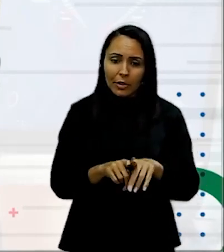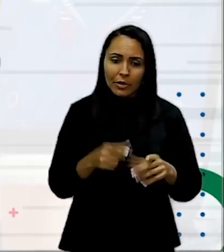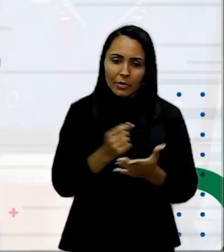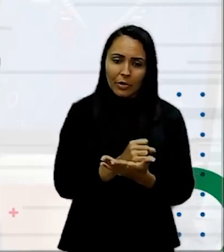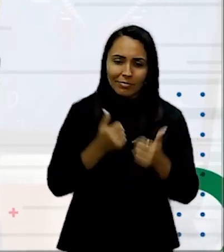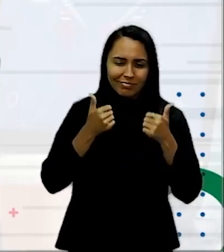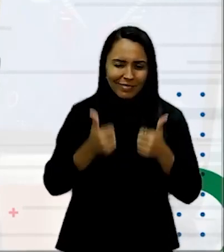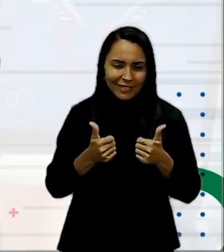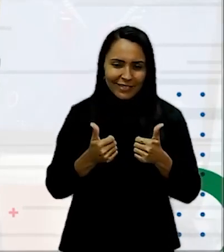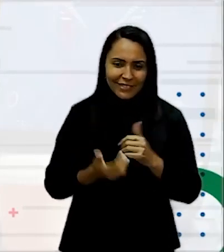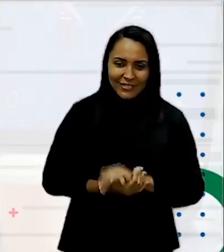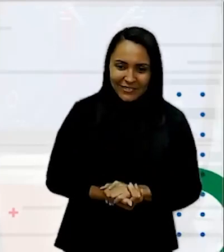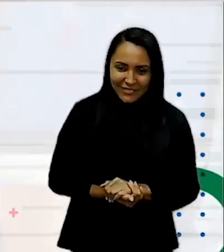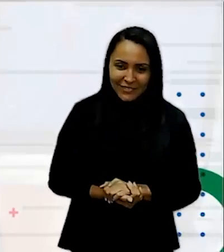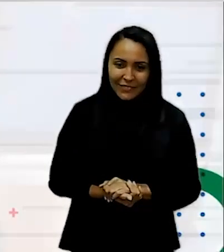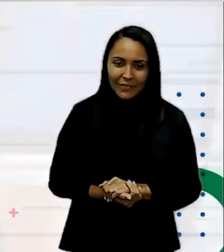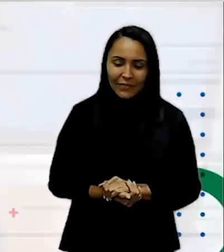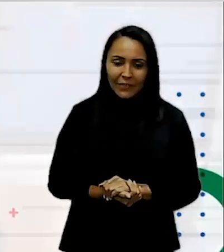certo?